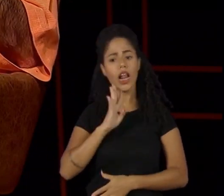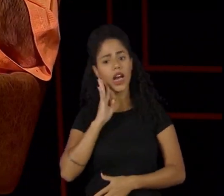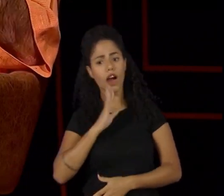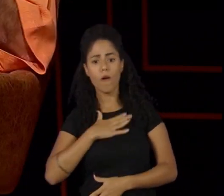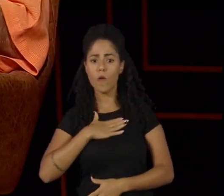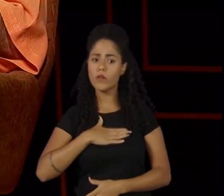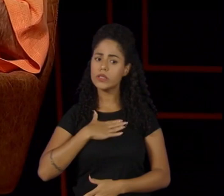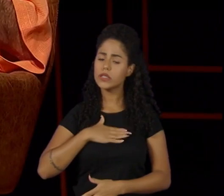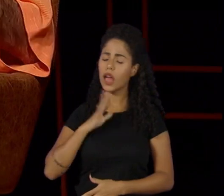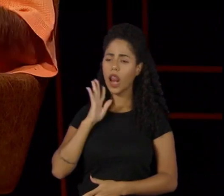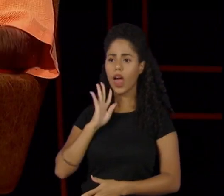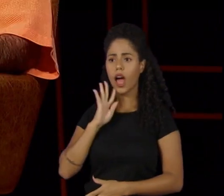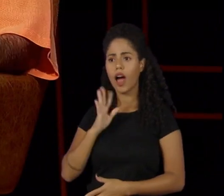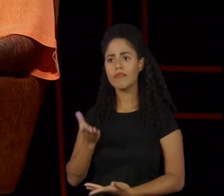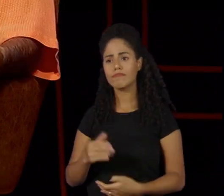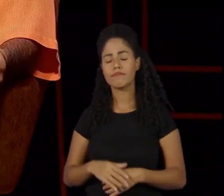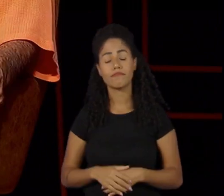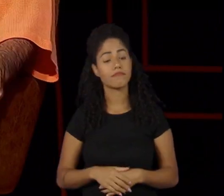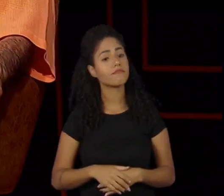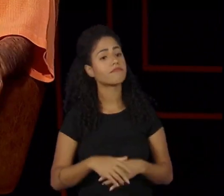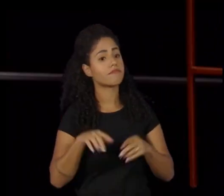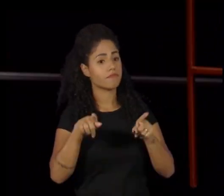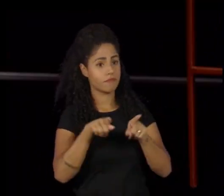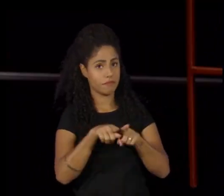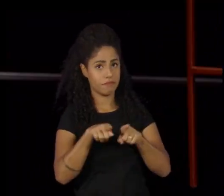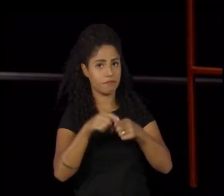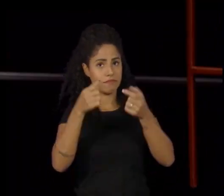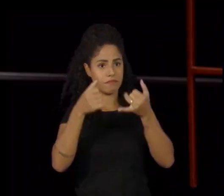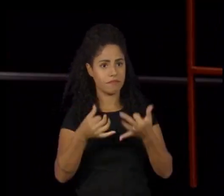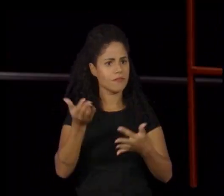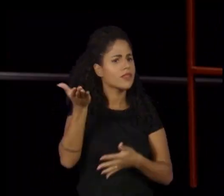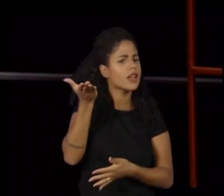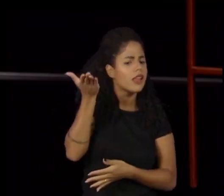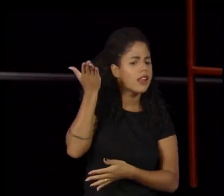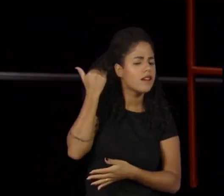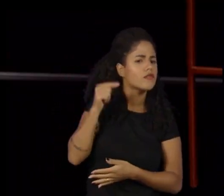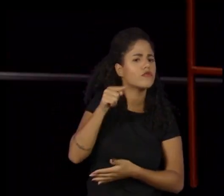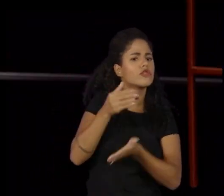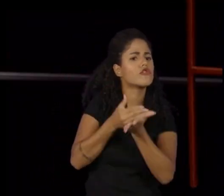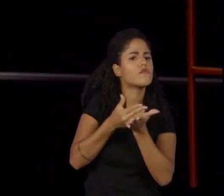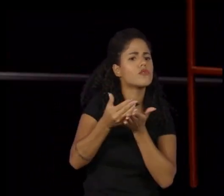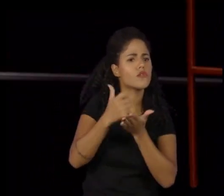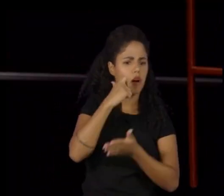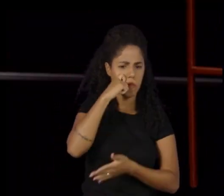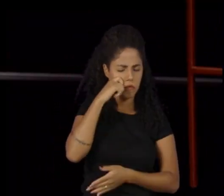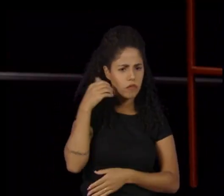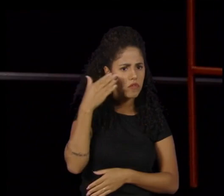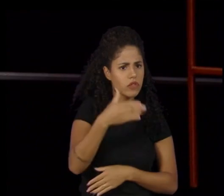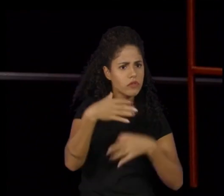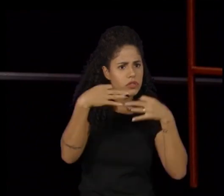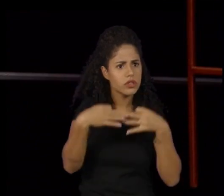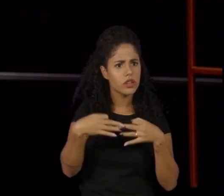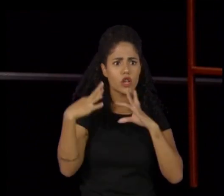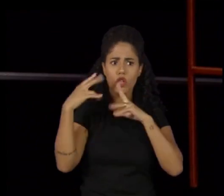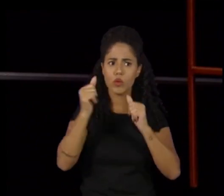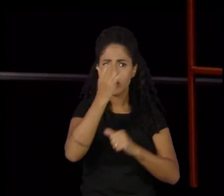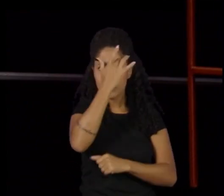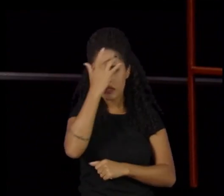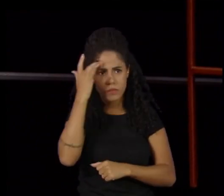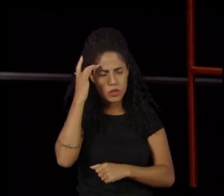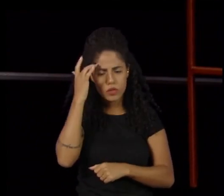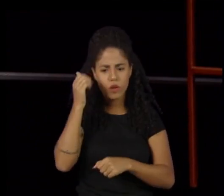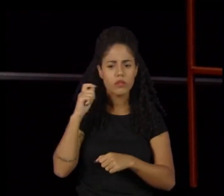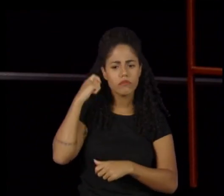tal, parará. Mas você mencionou o Pro Tools, né? Nessa época que você começou, era tudo ao vivo e todos os atores ficavam numa mesma